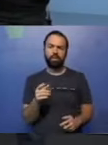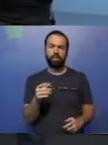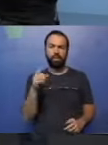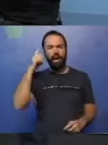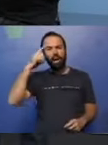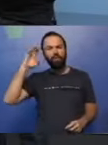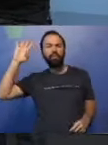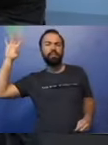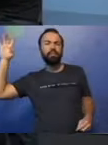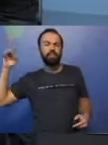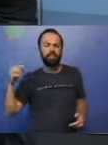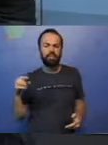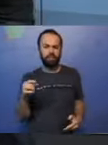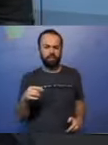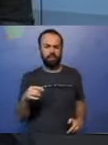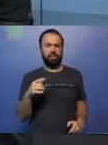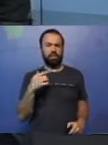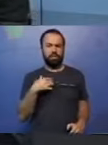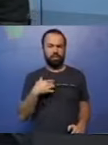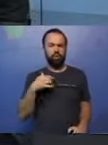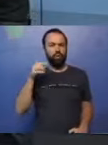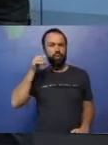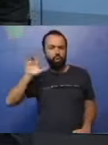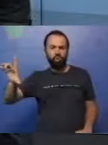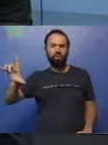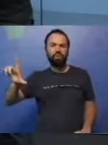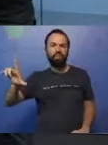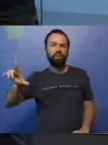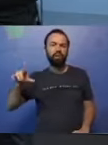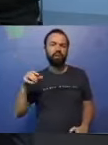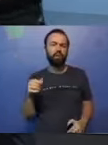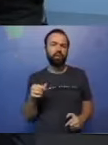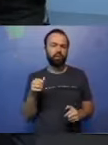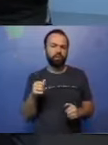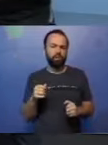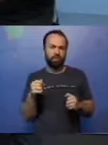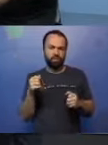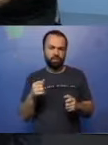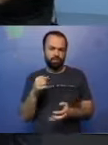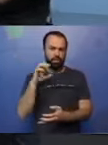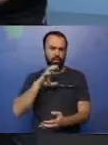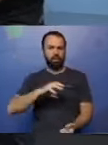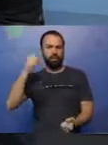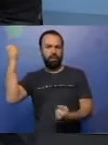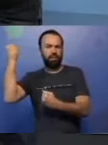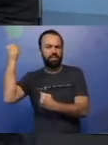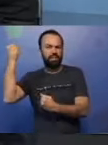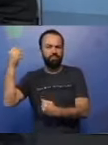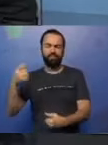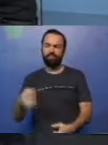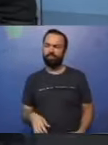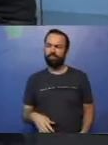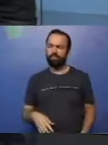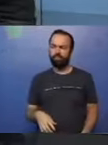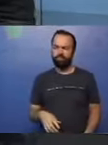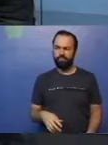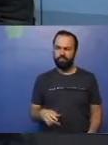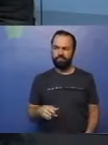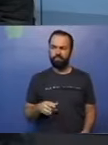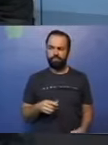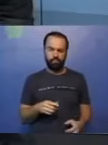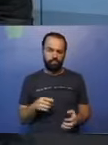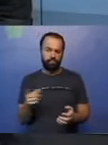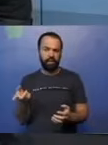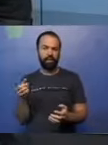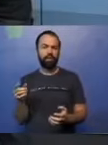Talvez você está lá jogando, não sei, um truco com seus primos, seus amigos. E você observa as